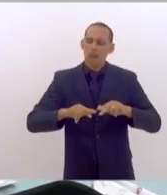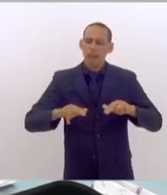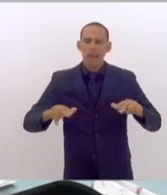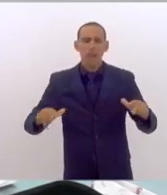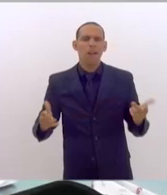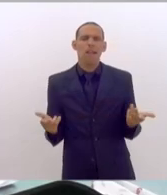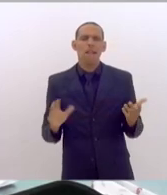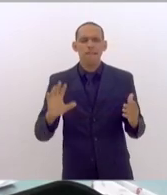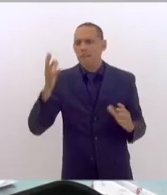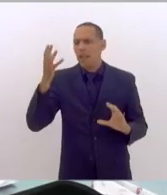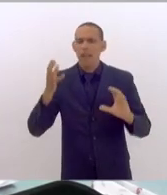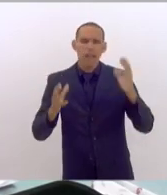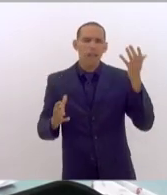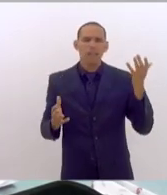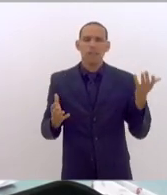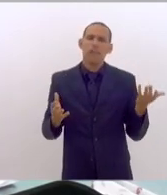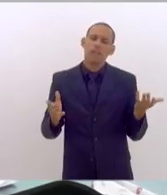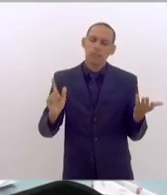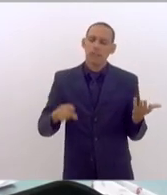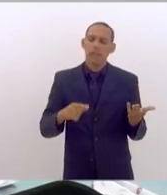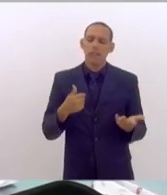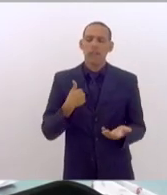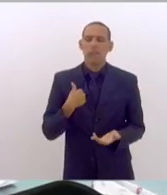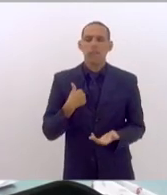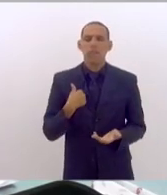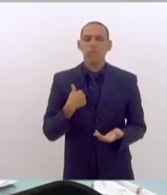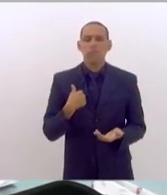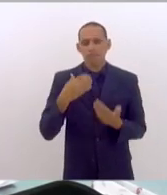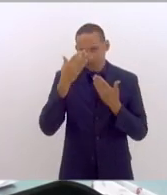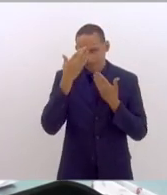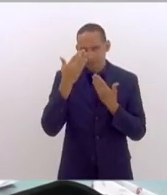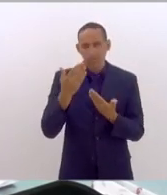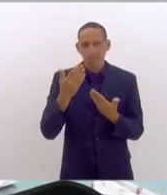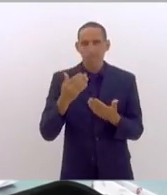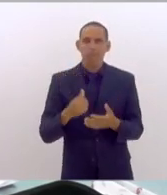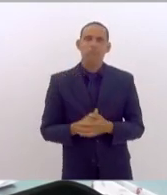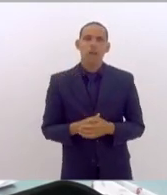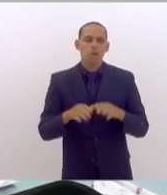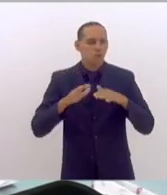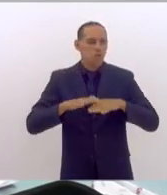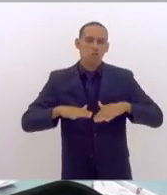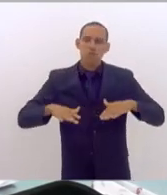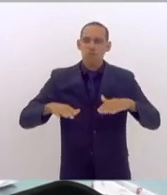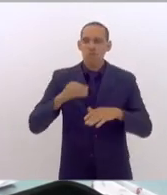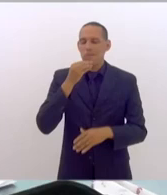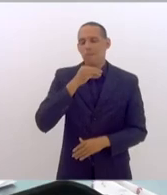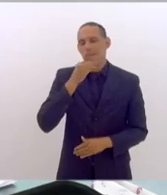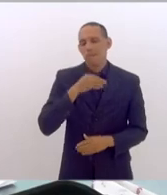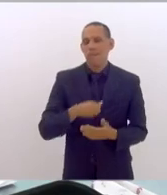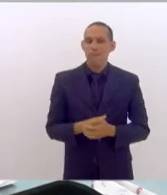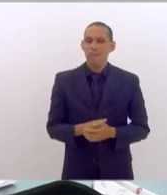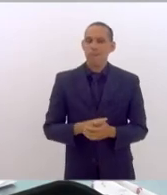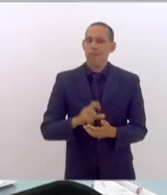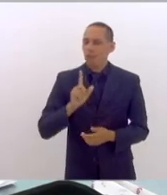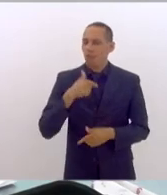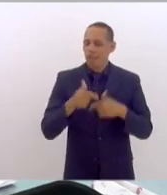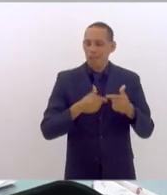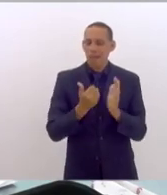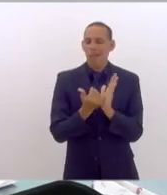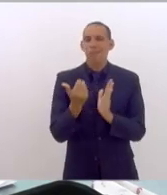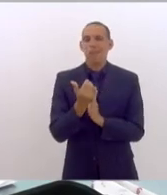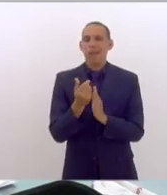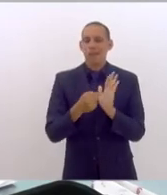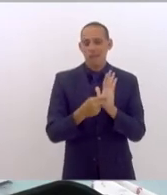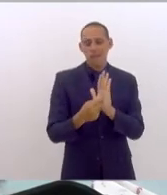ir a um evento Enfim então É nesse sentido que eu queria aqui agradecer a todo mundo pela oportunidade e vamos trabalhar um pouco mais para